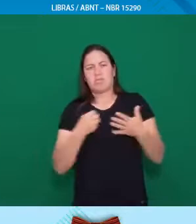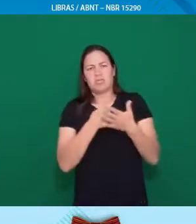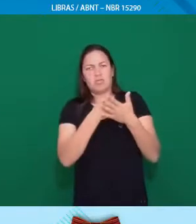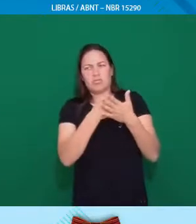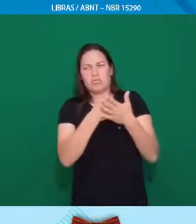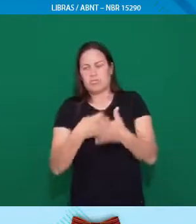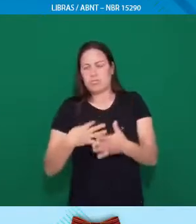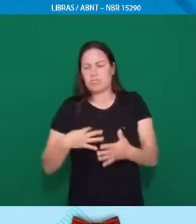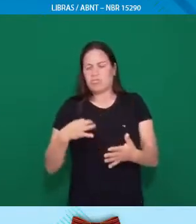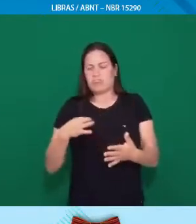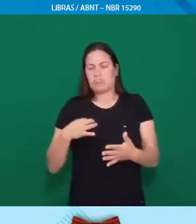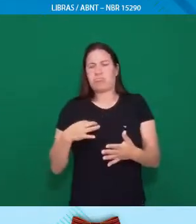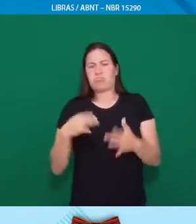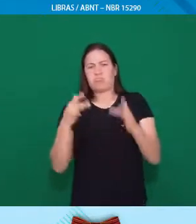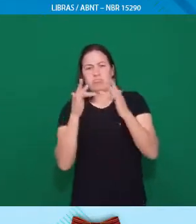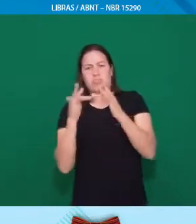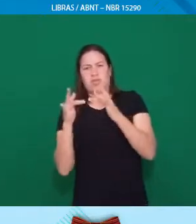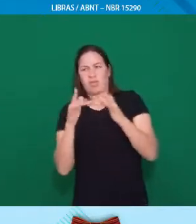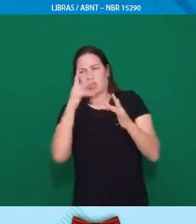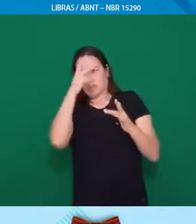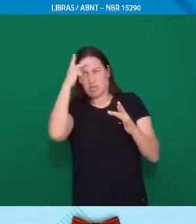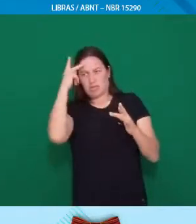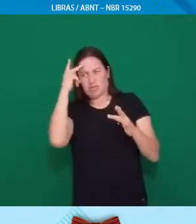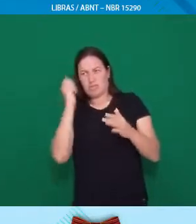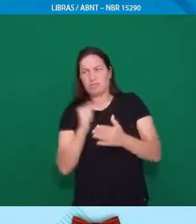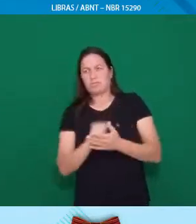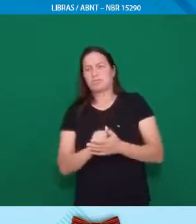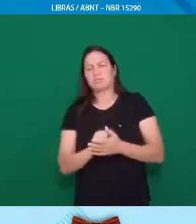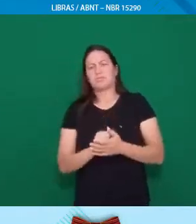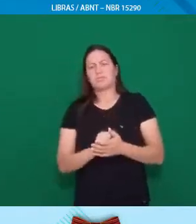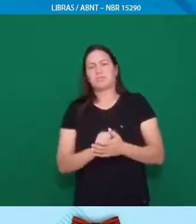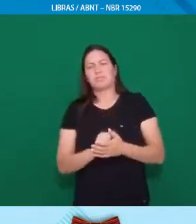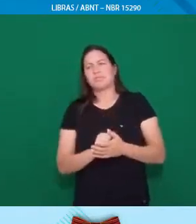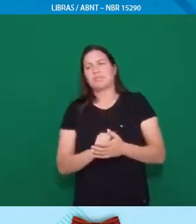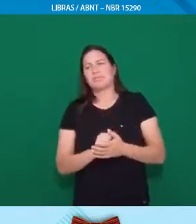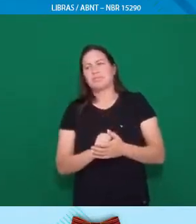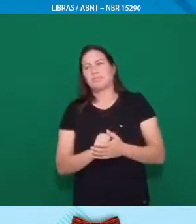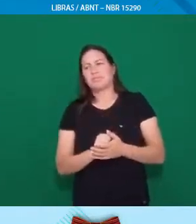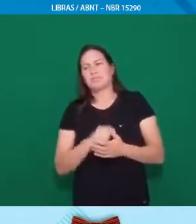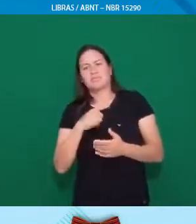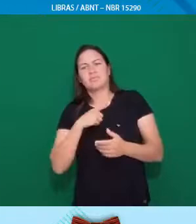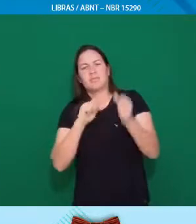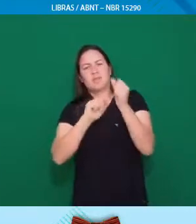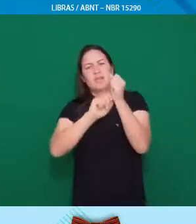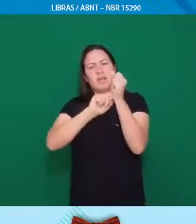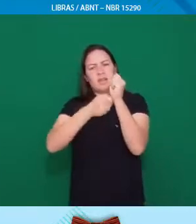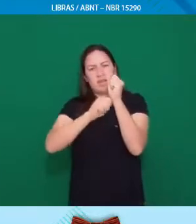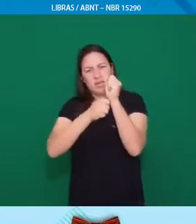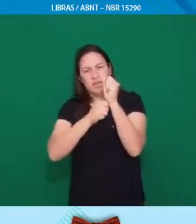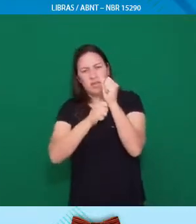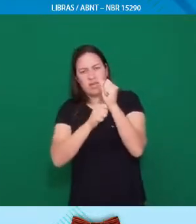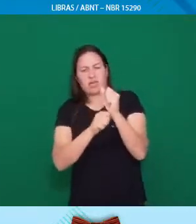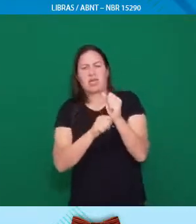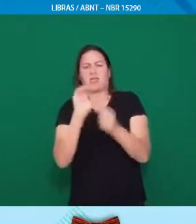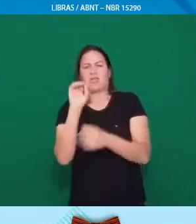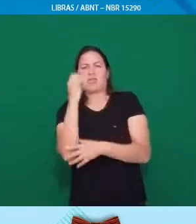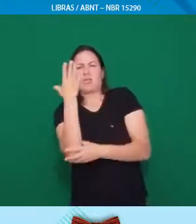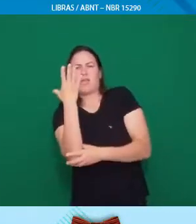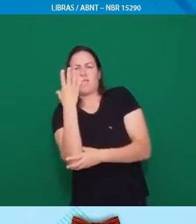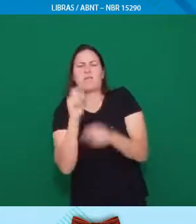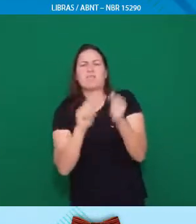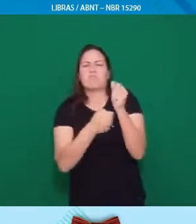servir as pessoas e poder atender as pessoas Então esse esse segredo do do evento